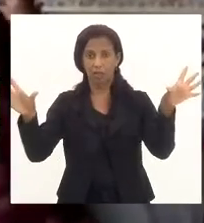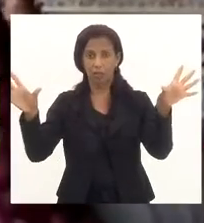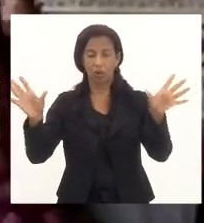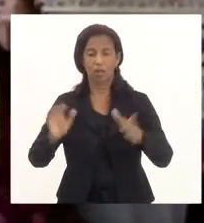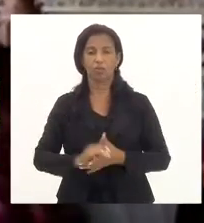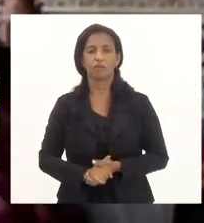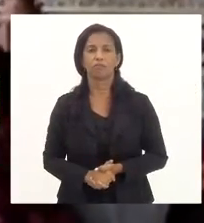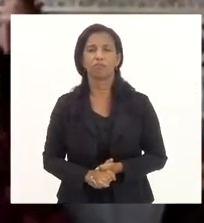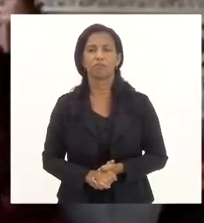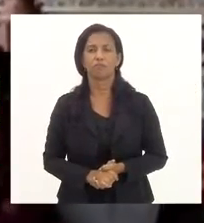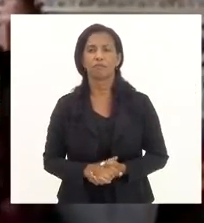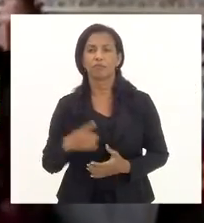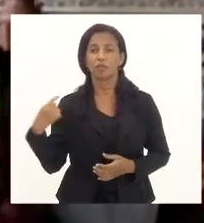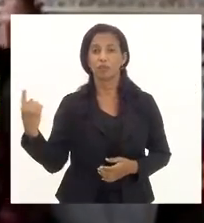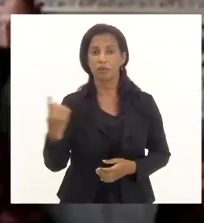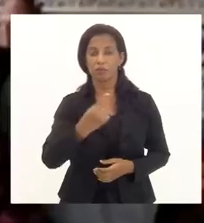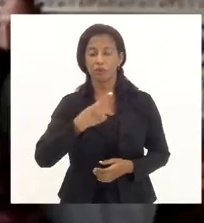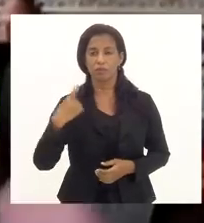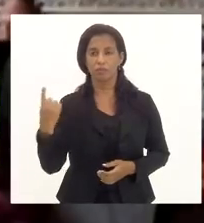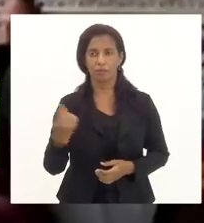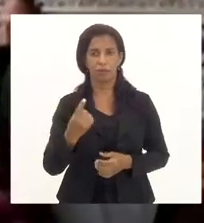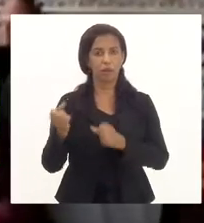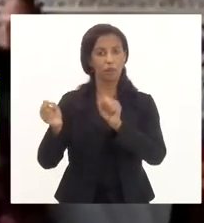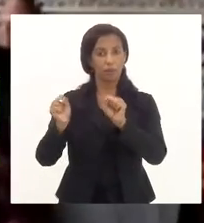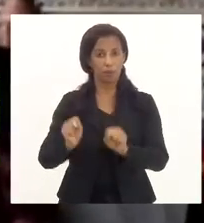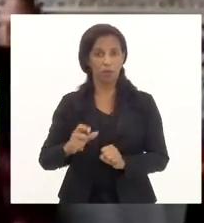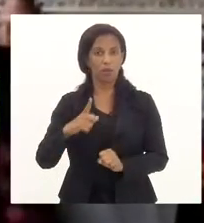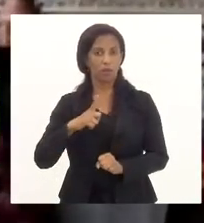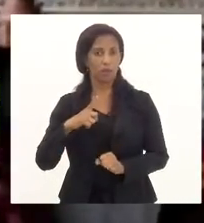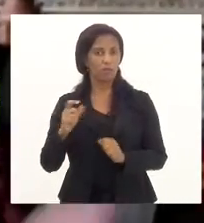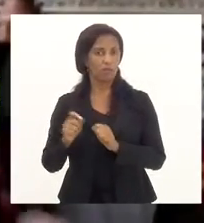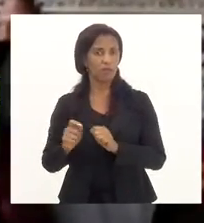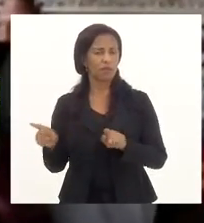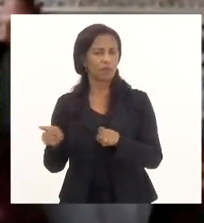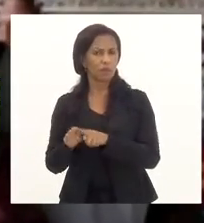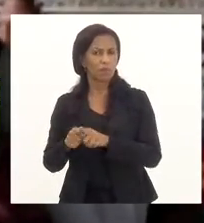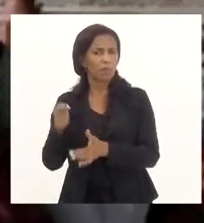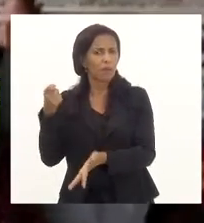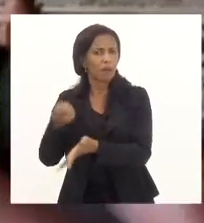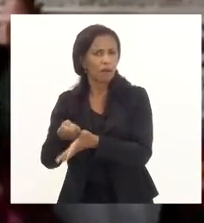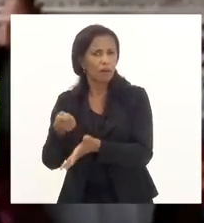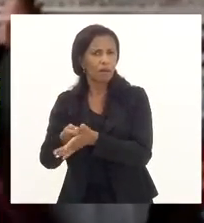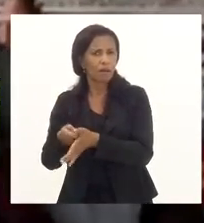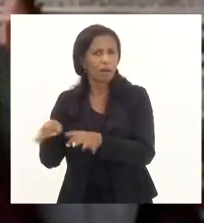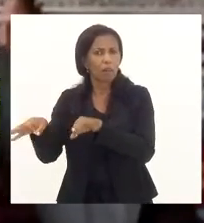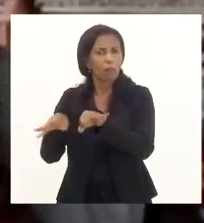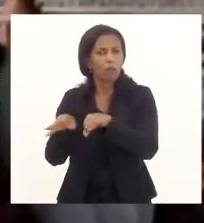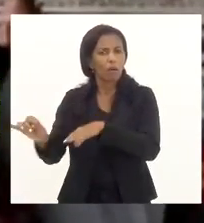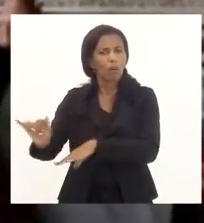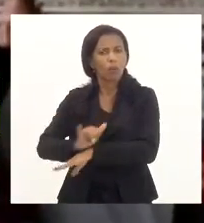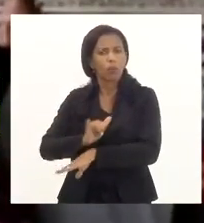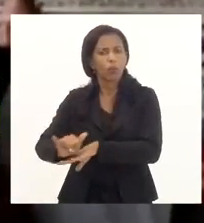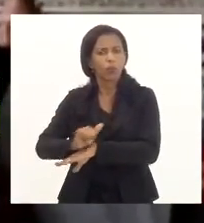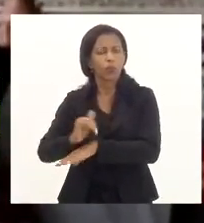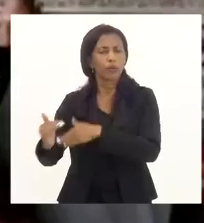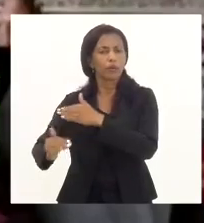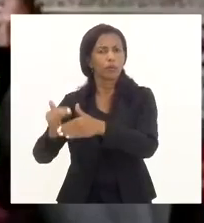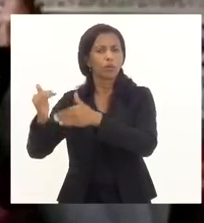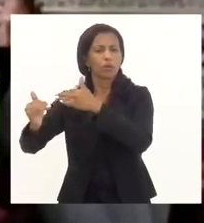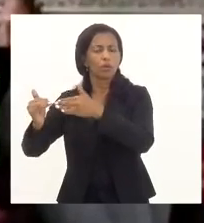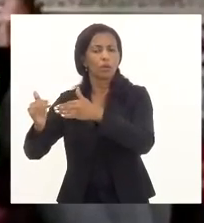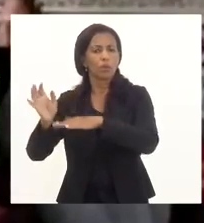mas a soldada é nós poderíamos ter feito mesmo para garantir o plano estratégico de desenvolvimento